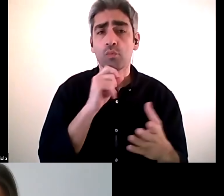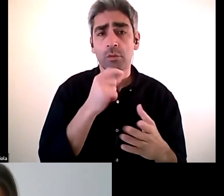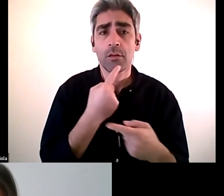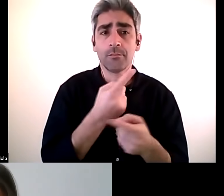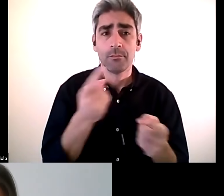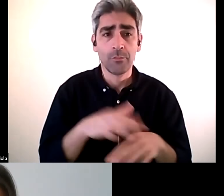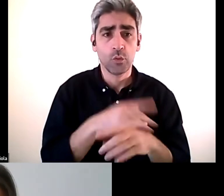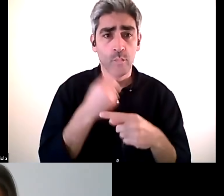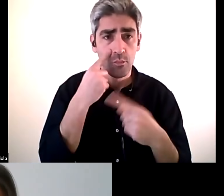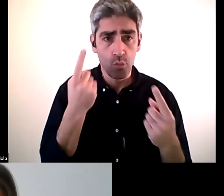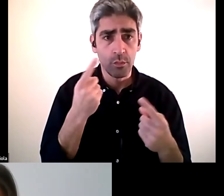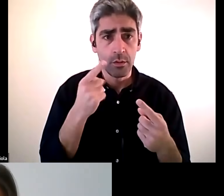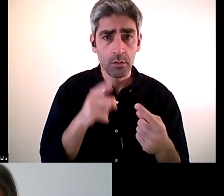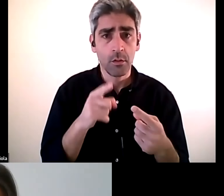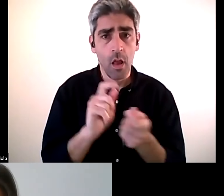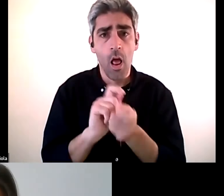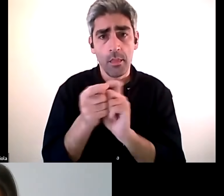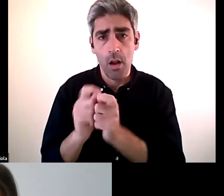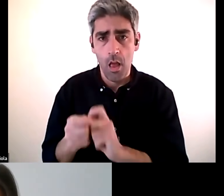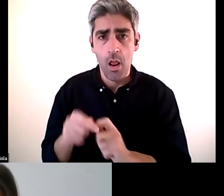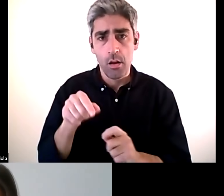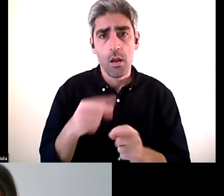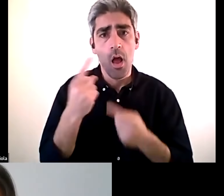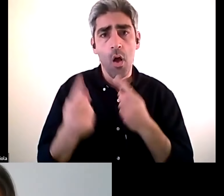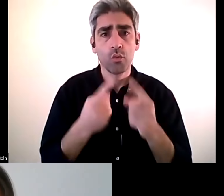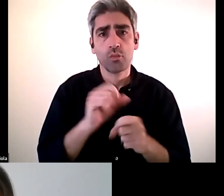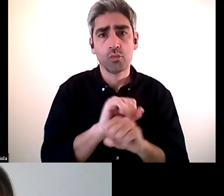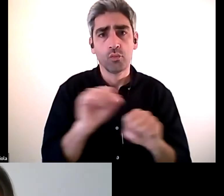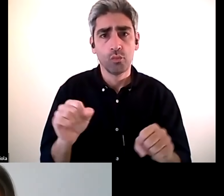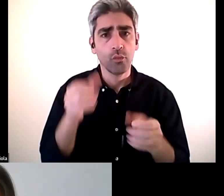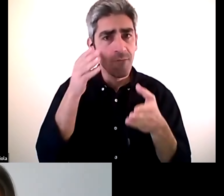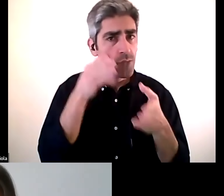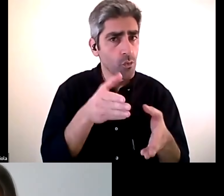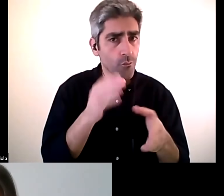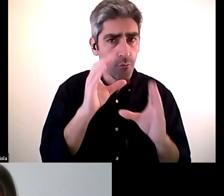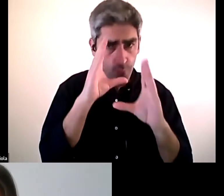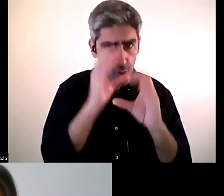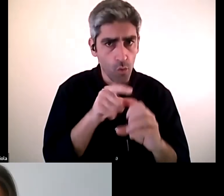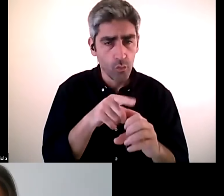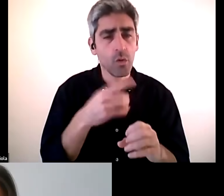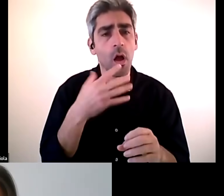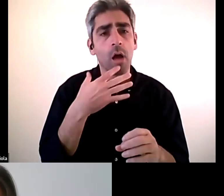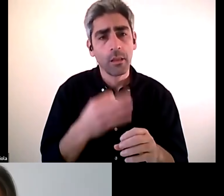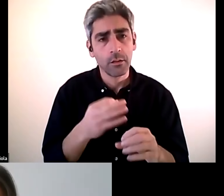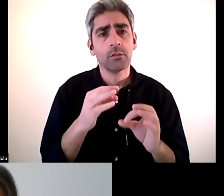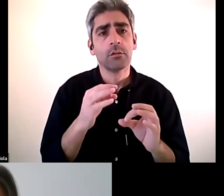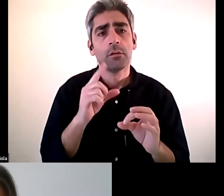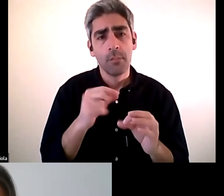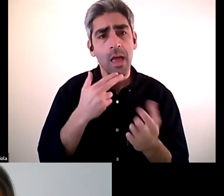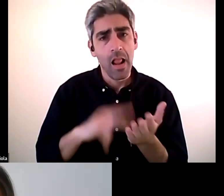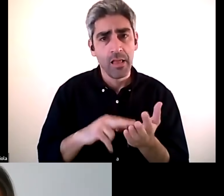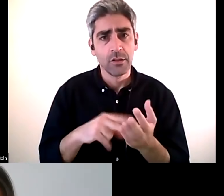administração pública alterar aqui algum do seu foco, sabendo que com certeza e de uma forma muito